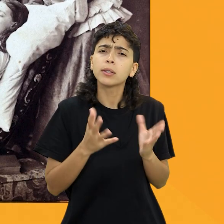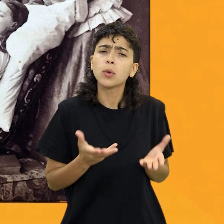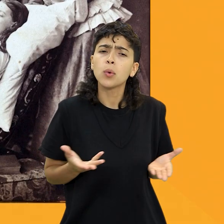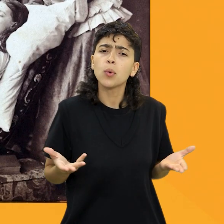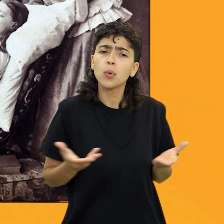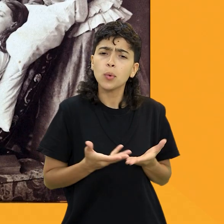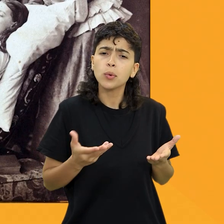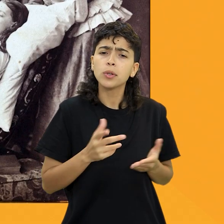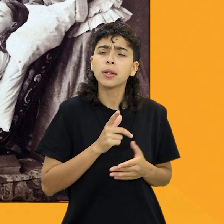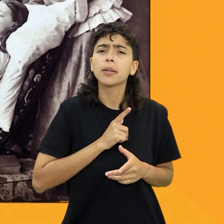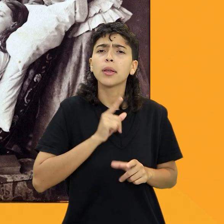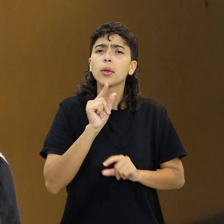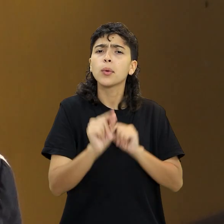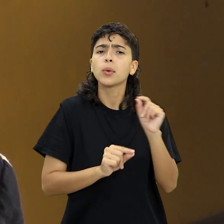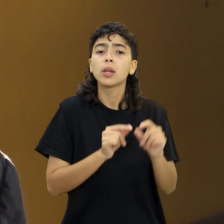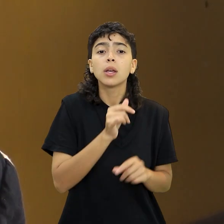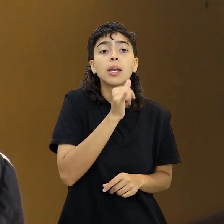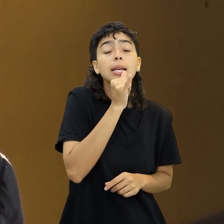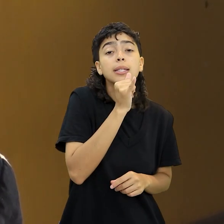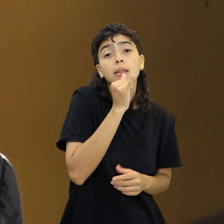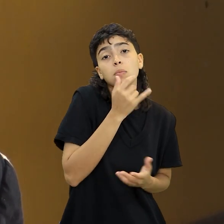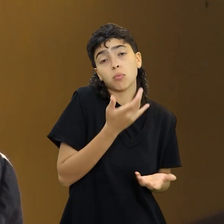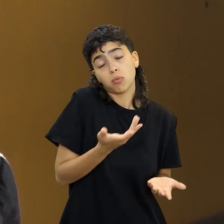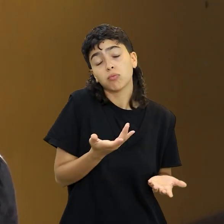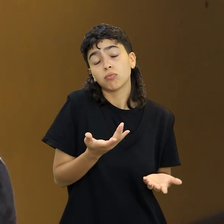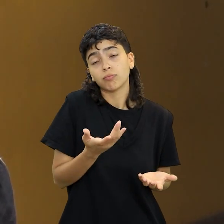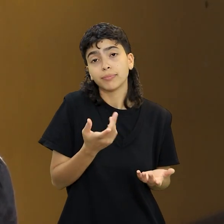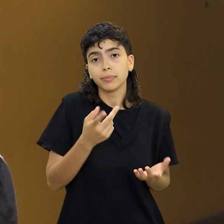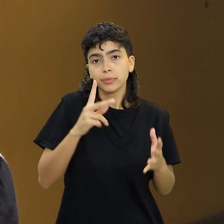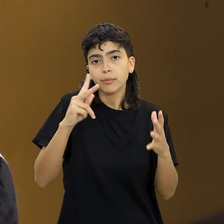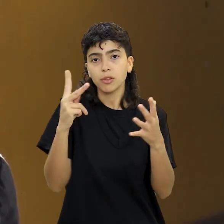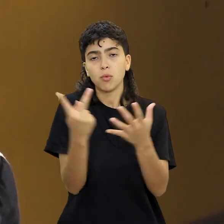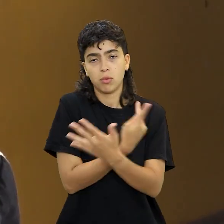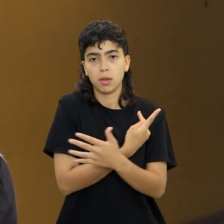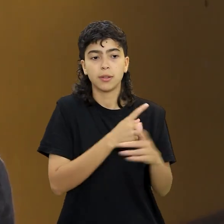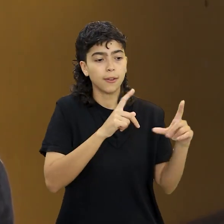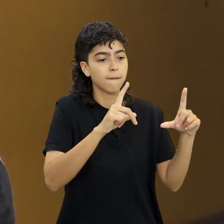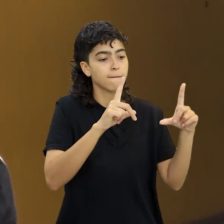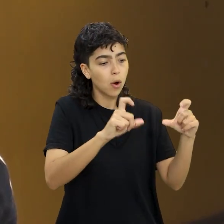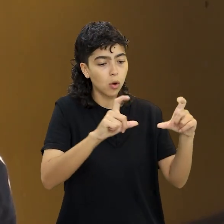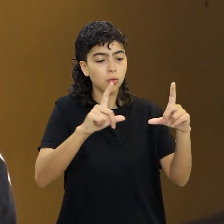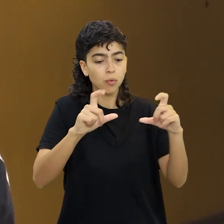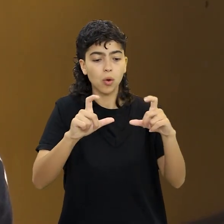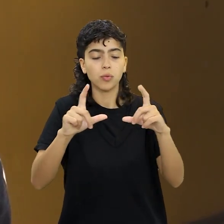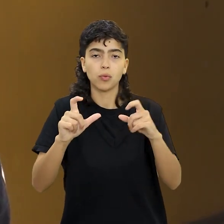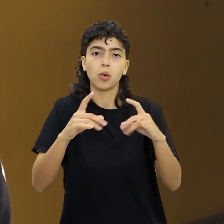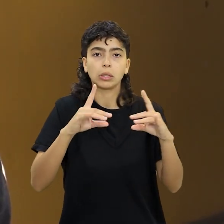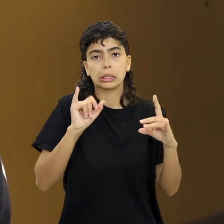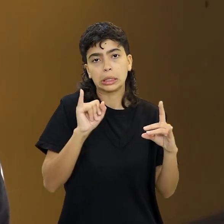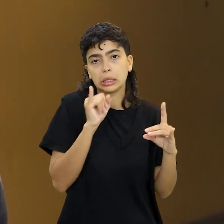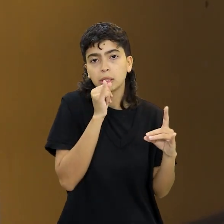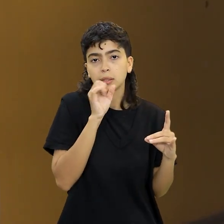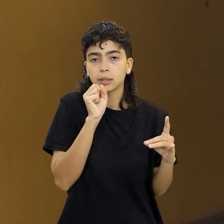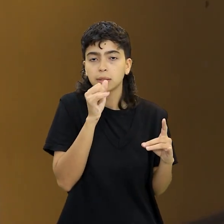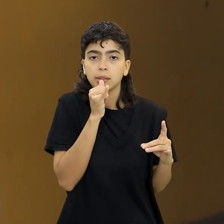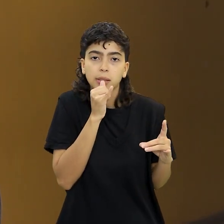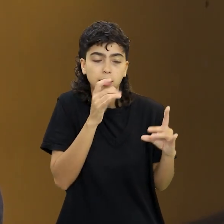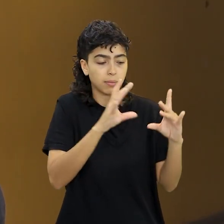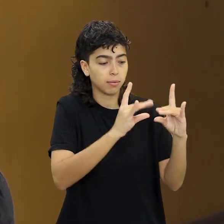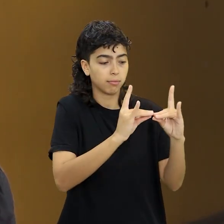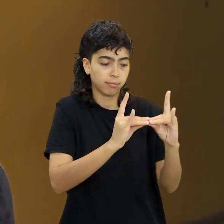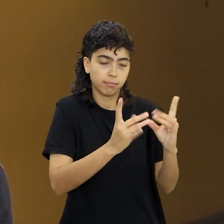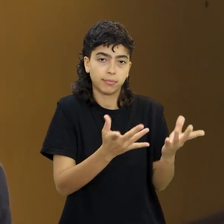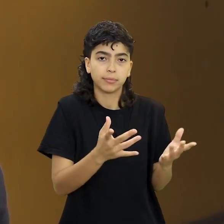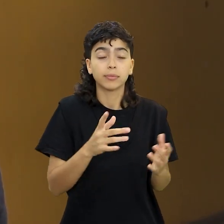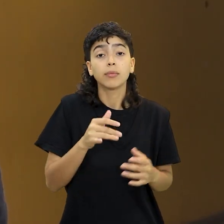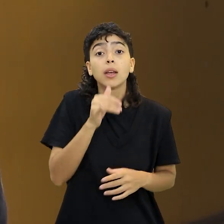tem diversos exemplos bem recorrentes sobre esse adeus e esse adeus fotografado, né? Não faz muito